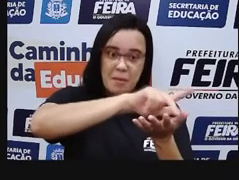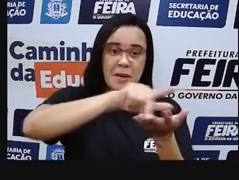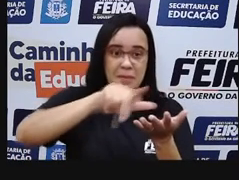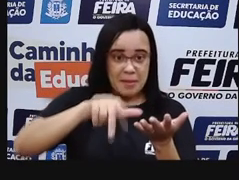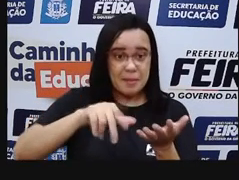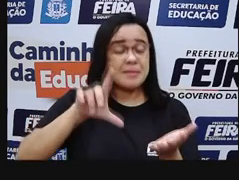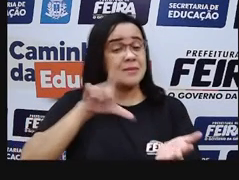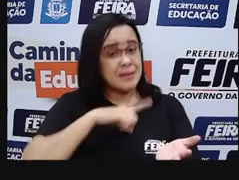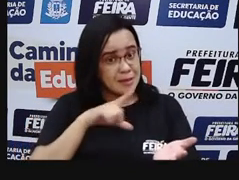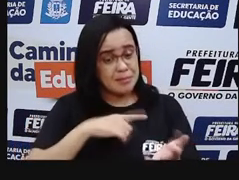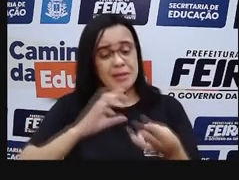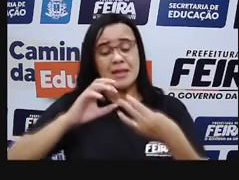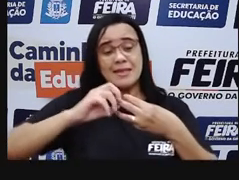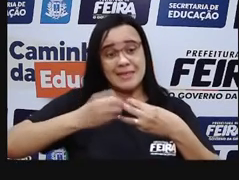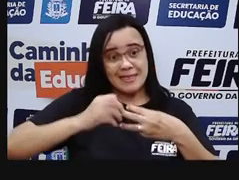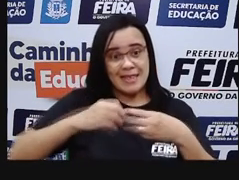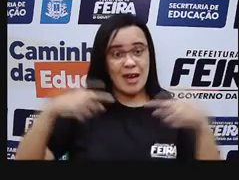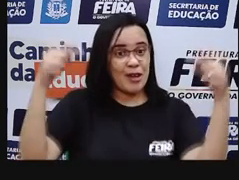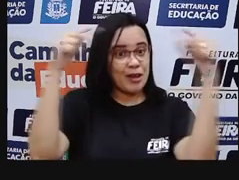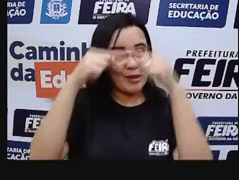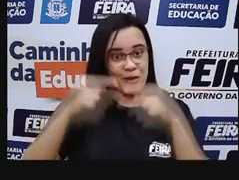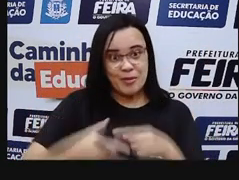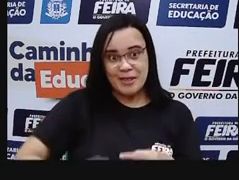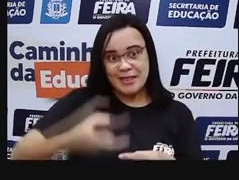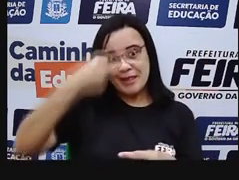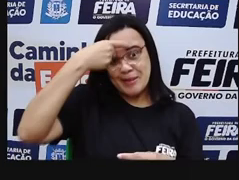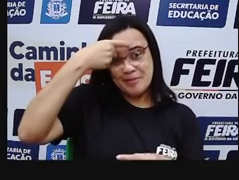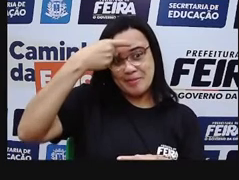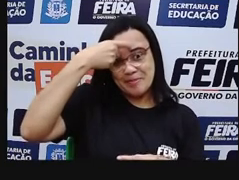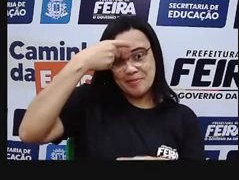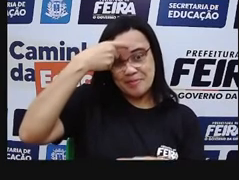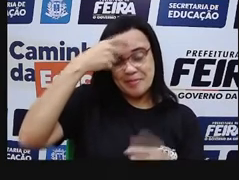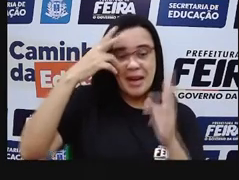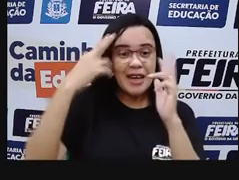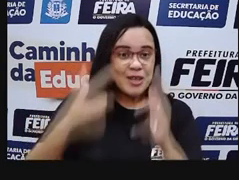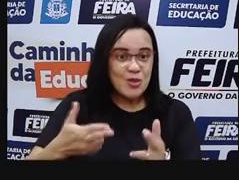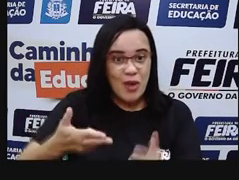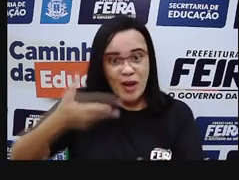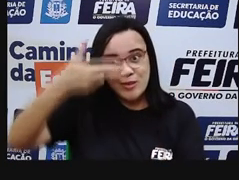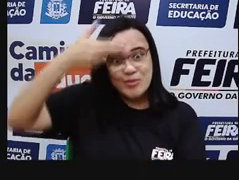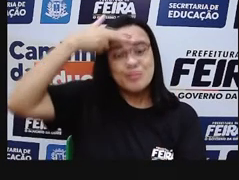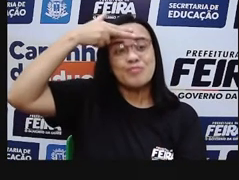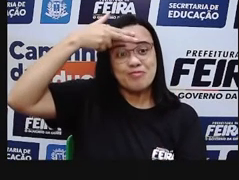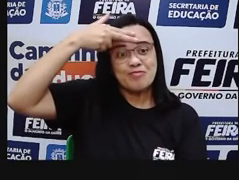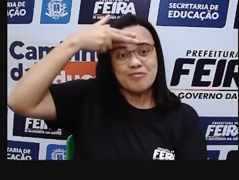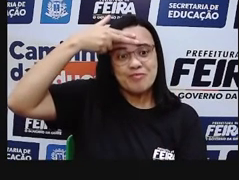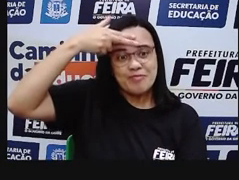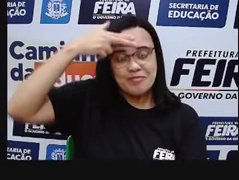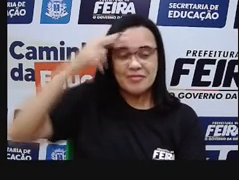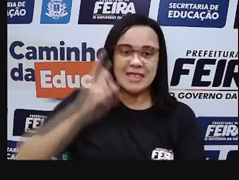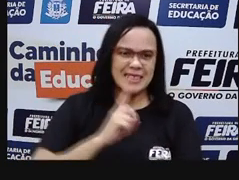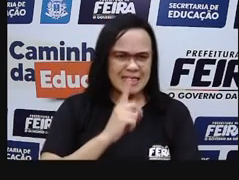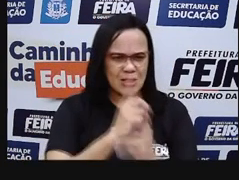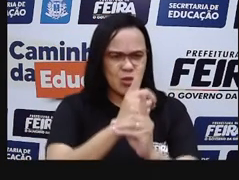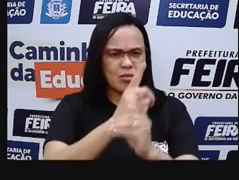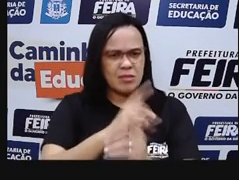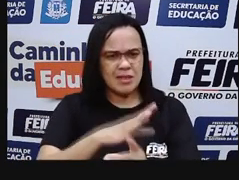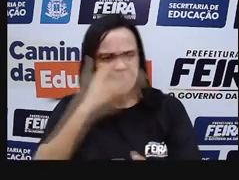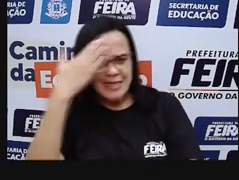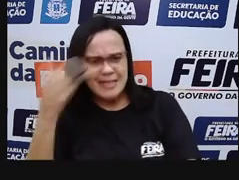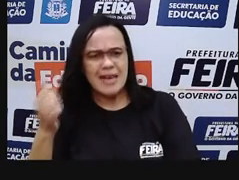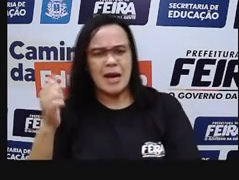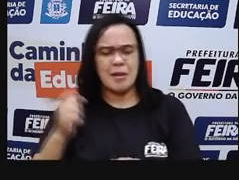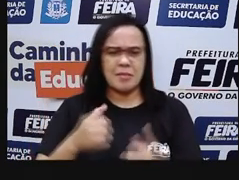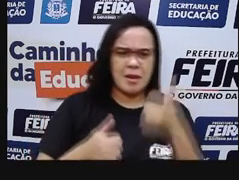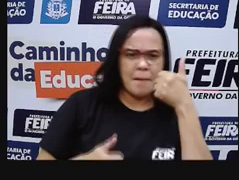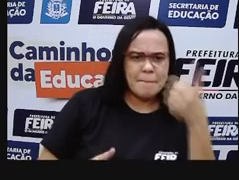células de memória assim as células que vão identificar Quais são os identificam quais os tipos